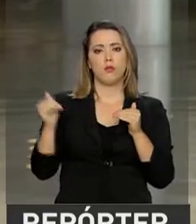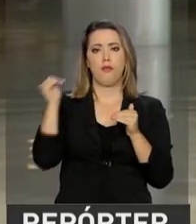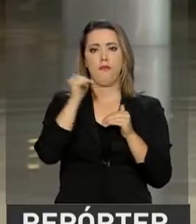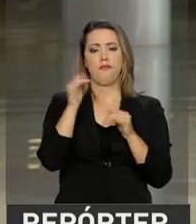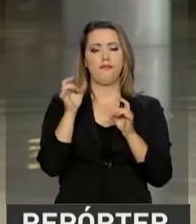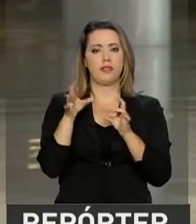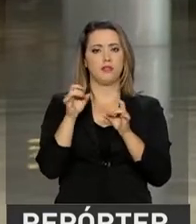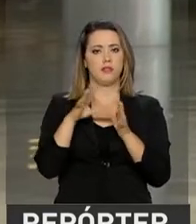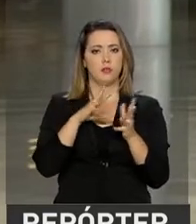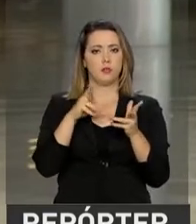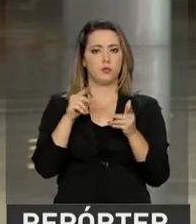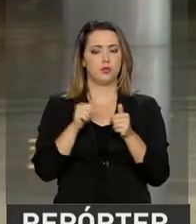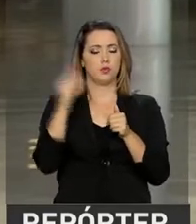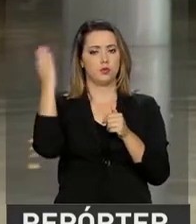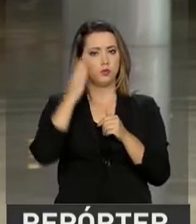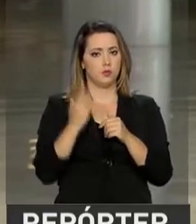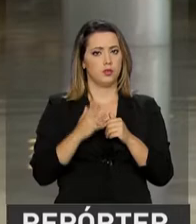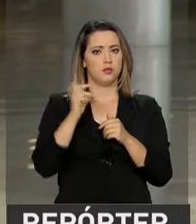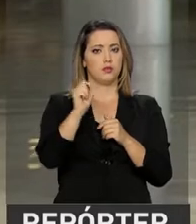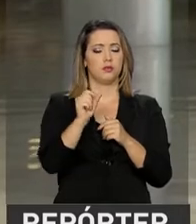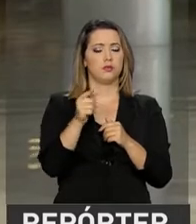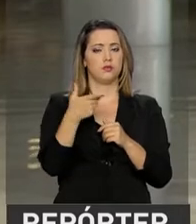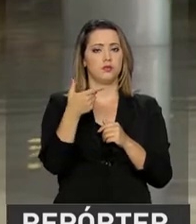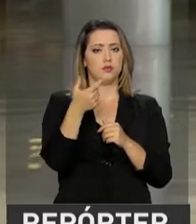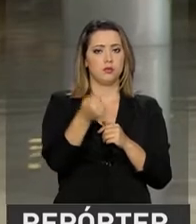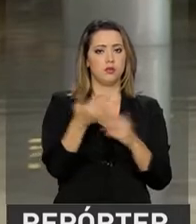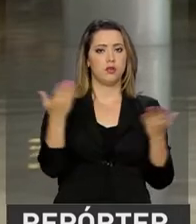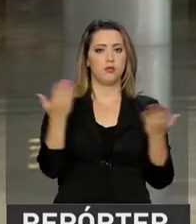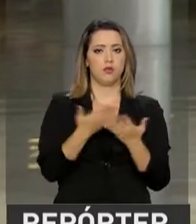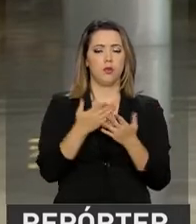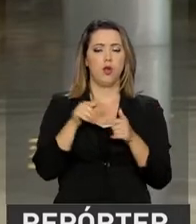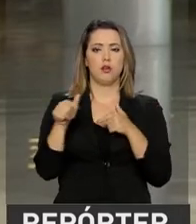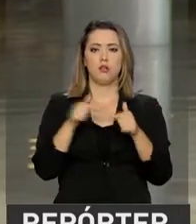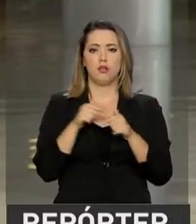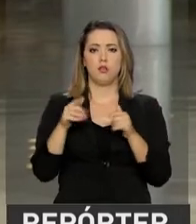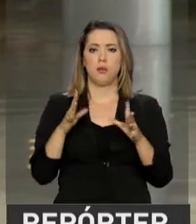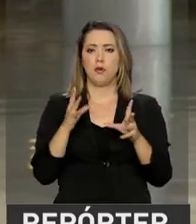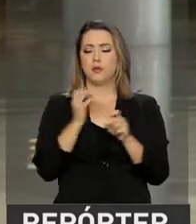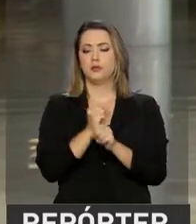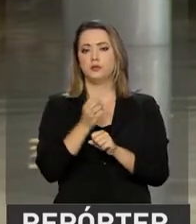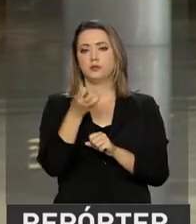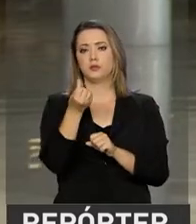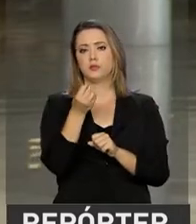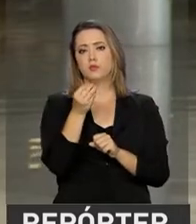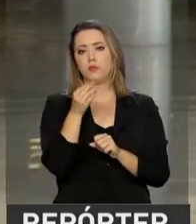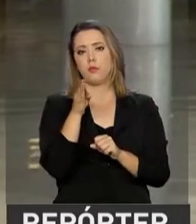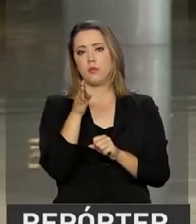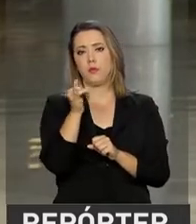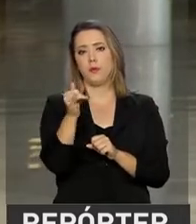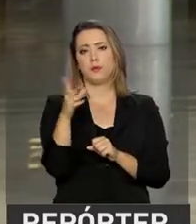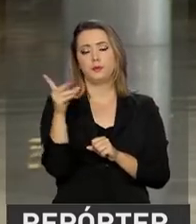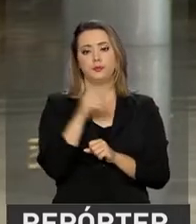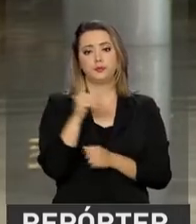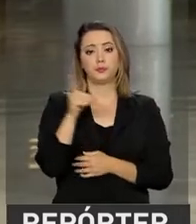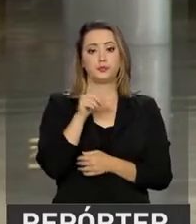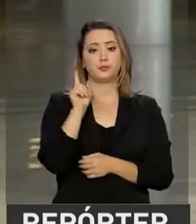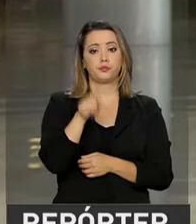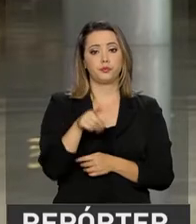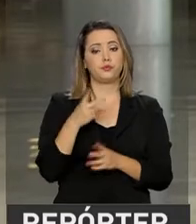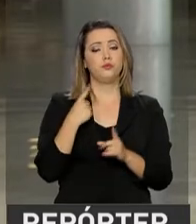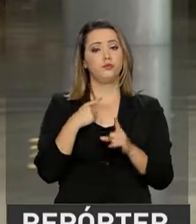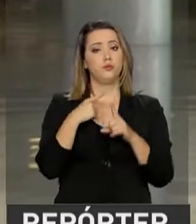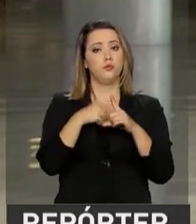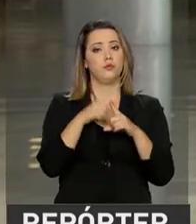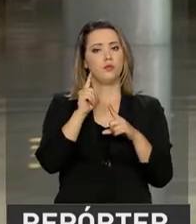comercial brasileira em 2017 e agora trabalha com um saldo de 60 bilhões de dólares este saldo